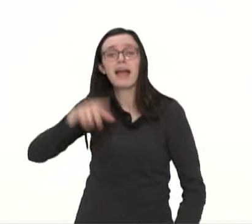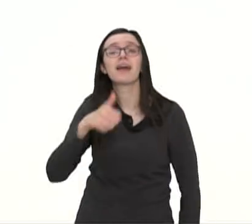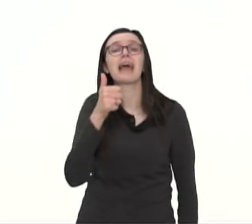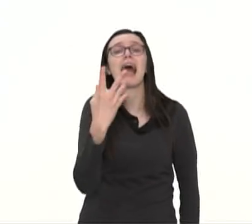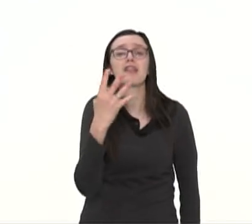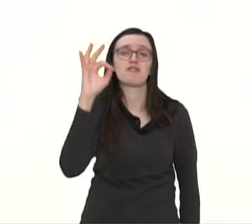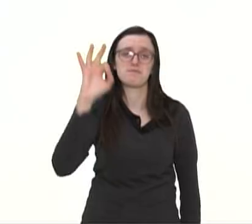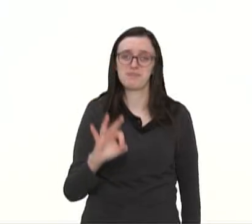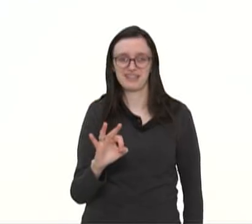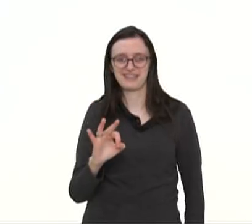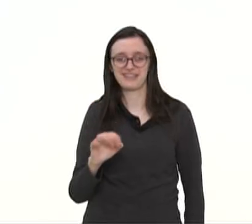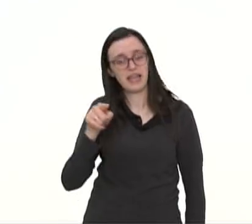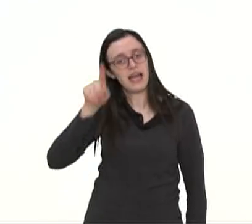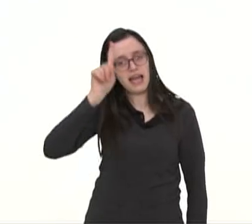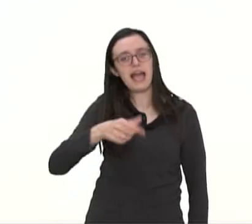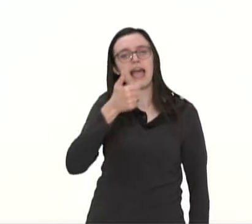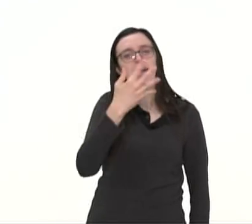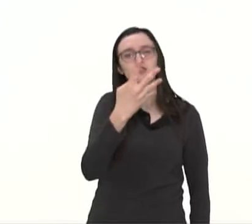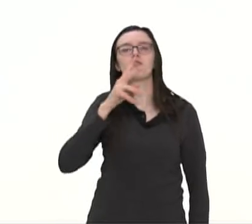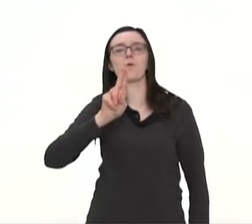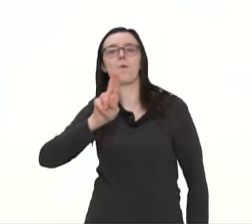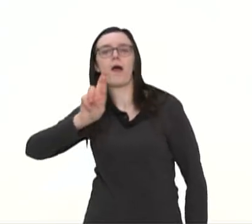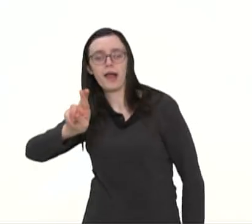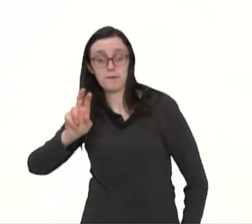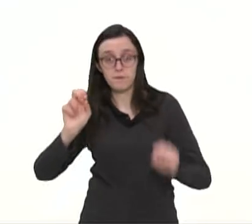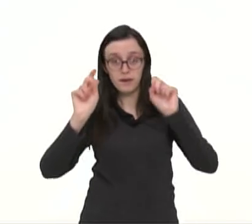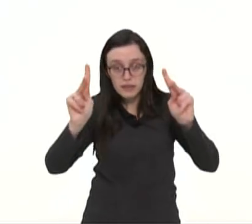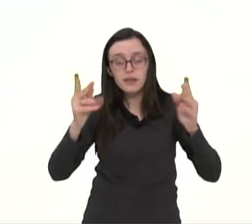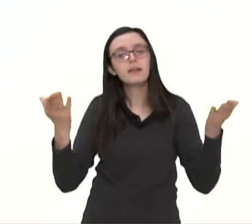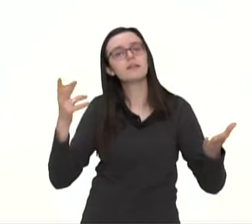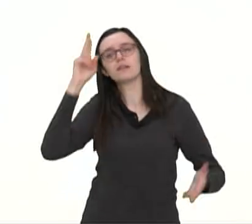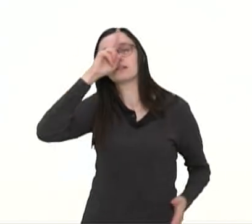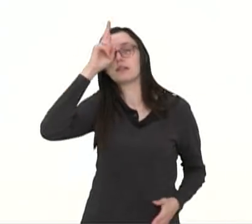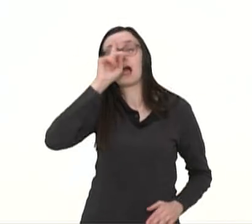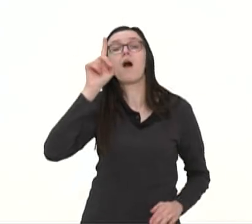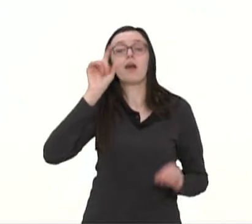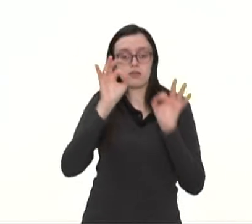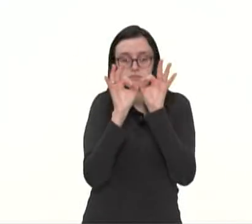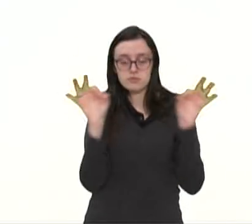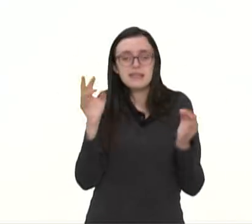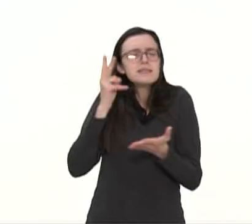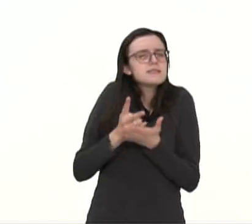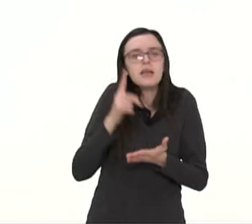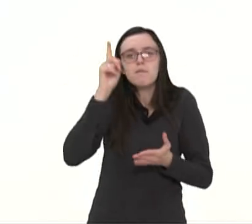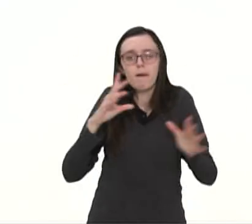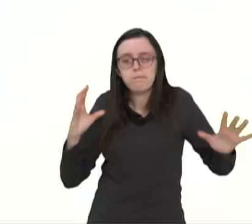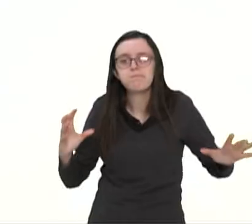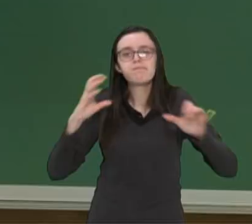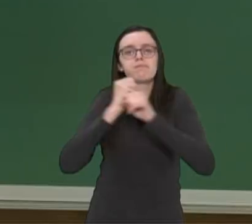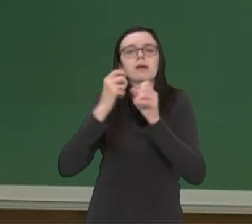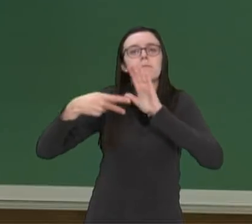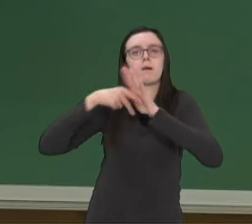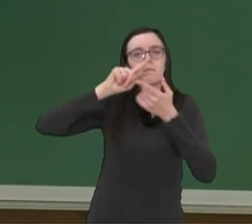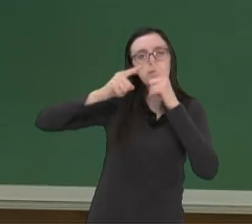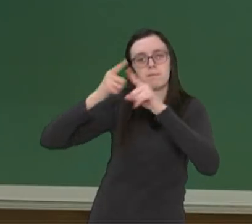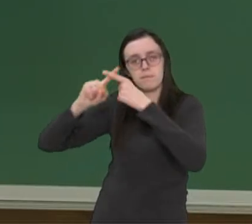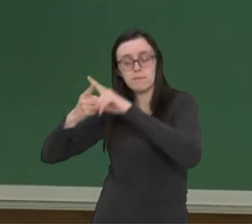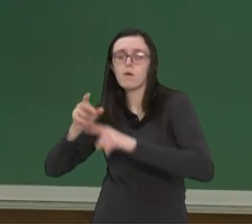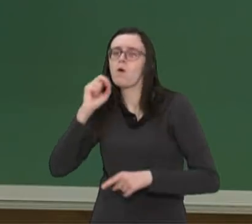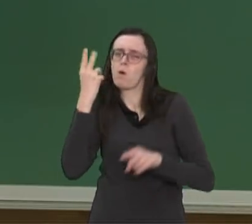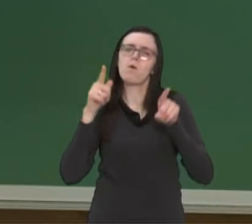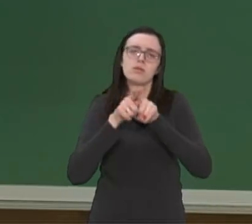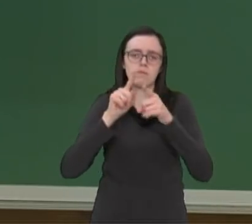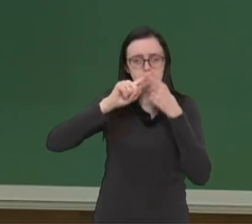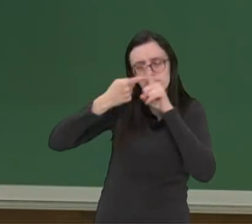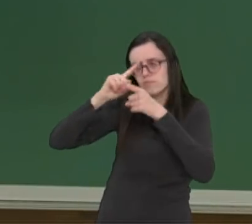14. 14 unidades de recombinação, ok? Então, lembra que a distância vai ser sempre o total de recombinantes. Ou então, que o total